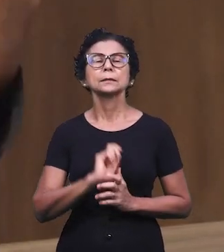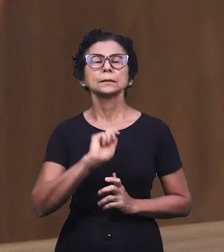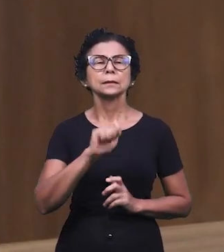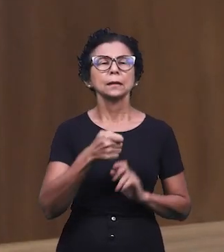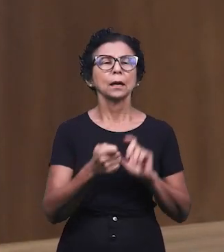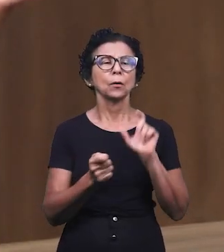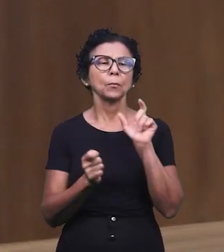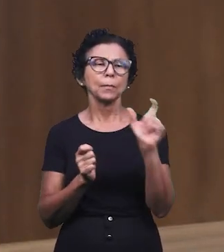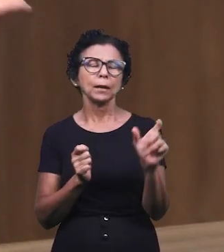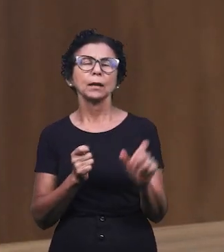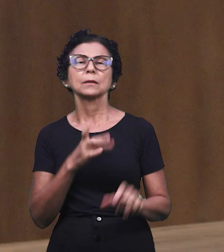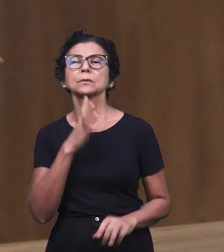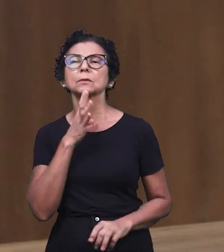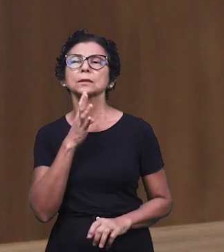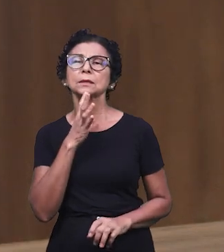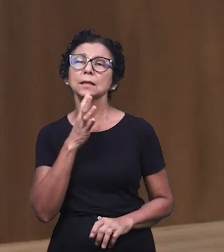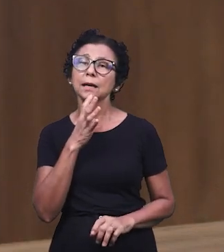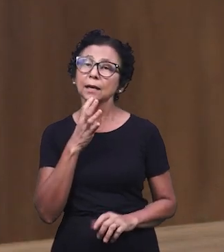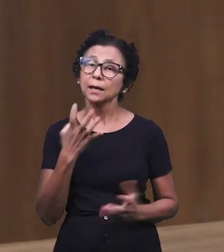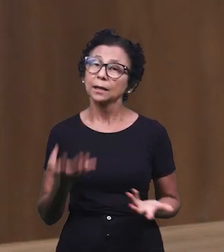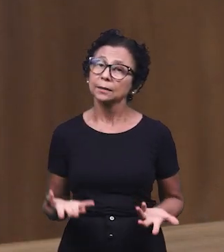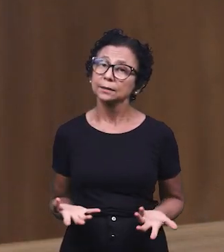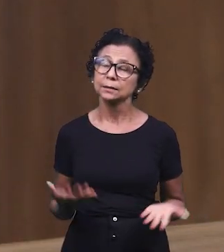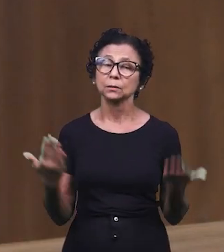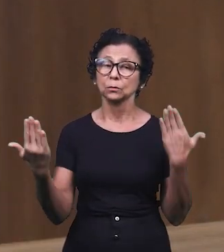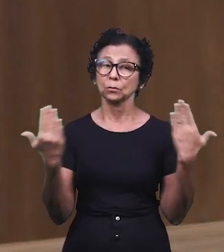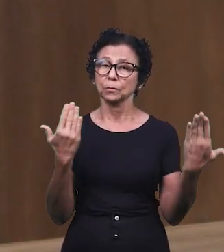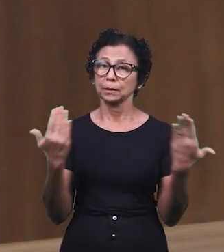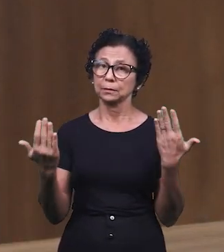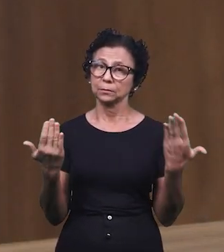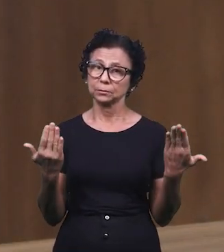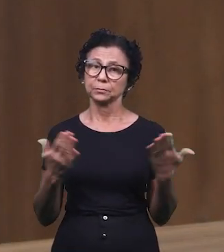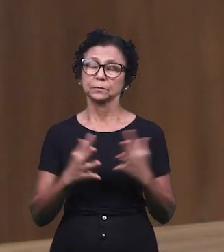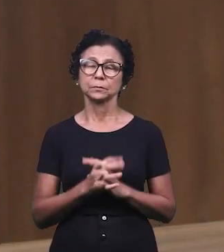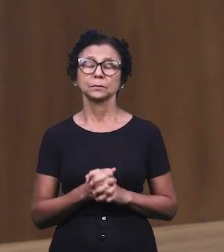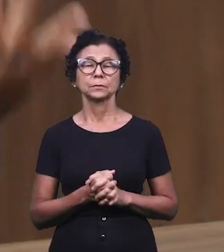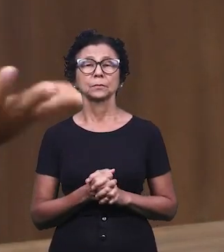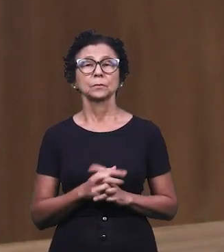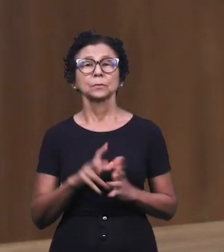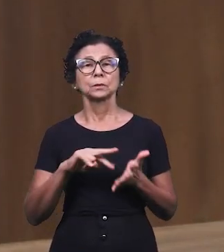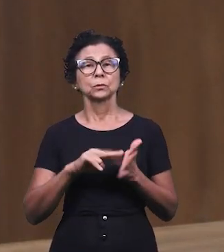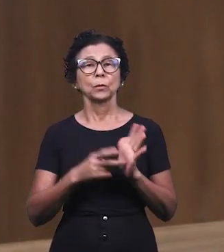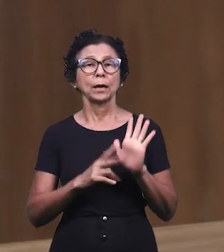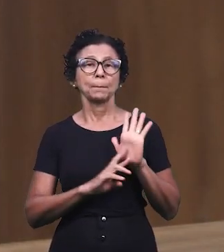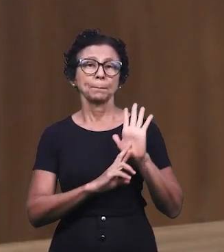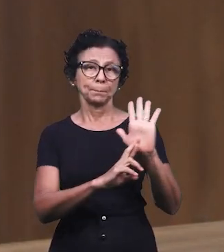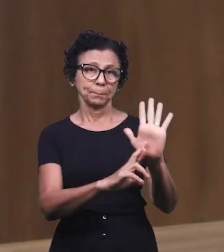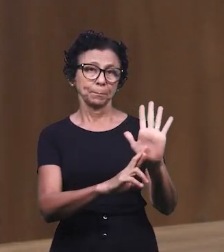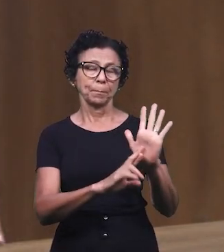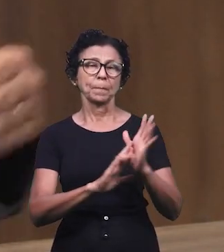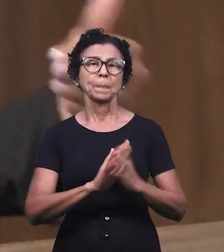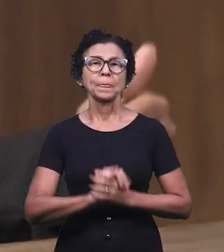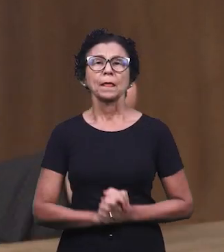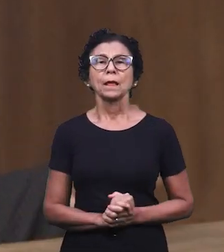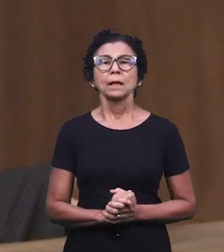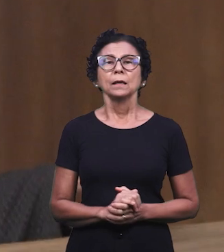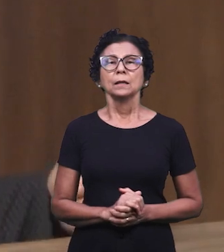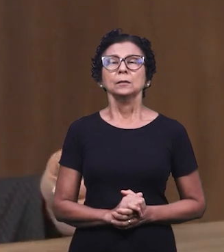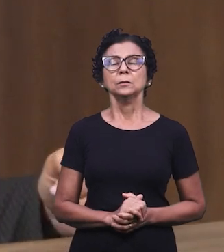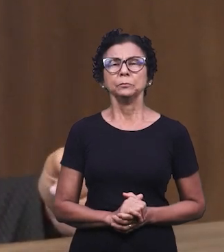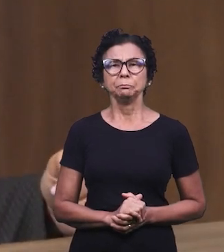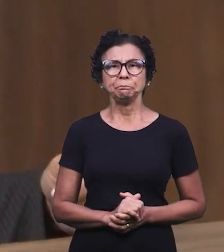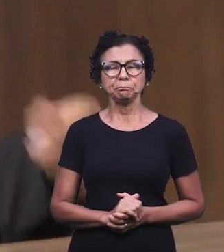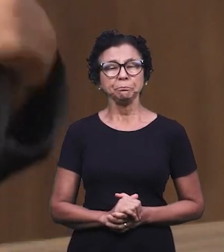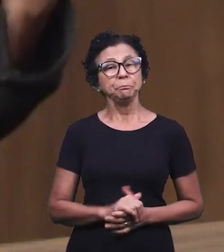sempre trazendo essa comparação, mostrando que aquilo ali é uma representação. E às vezes, muitas vezes, depois a gente vai precisar chamar